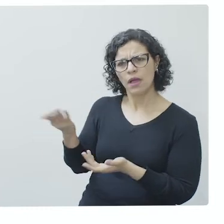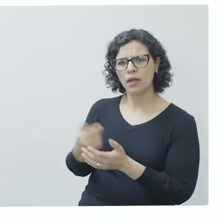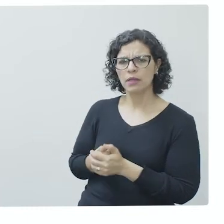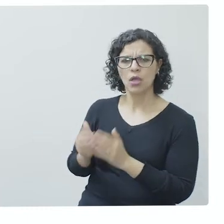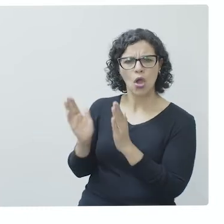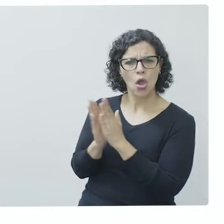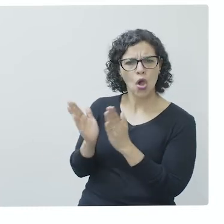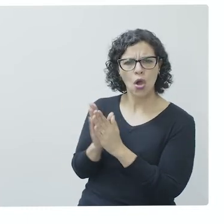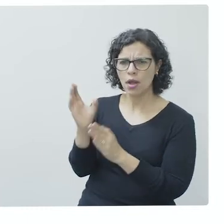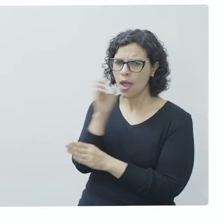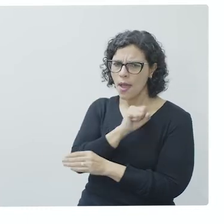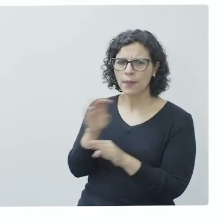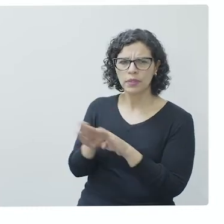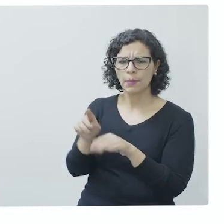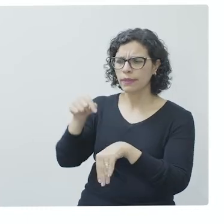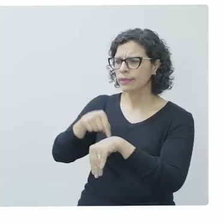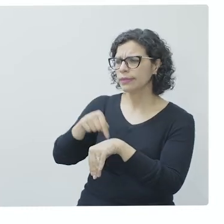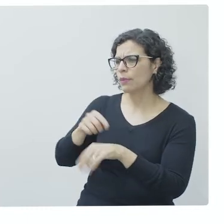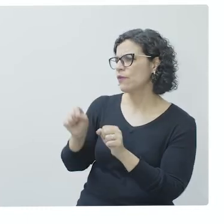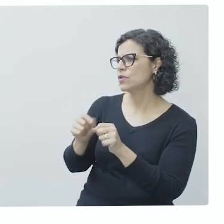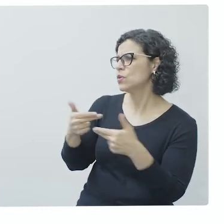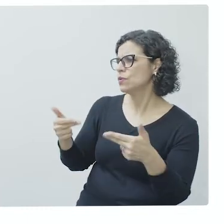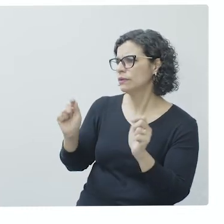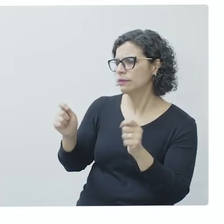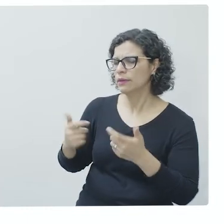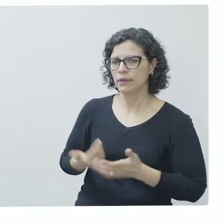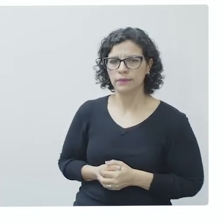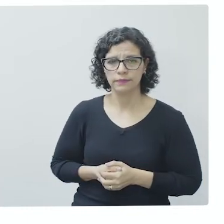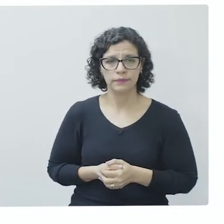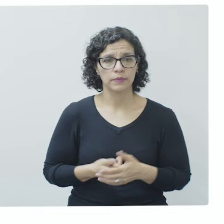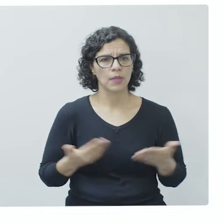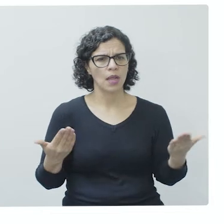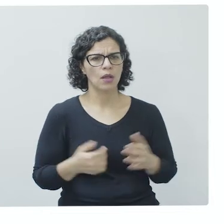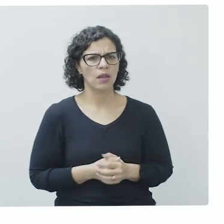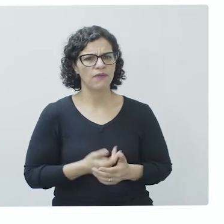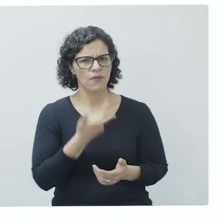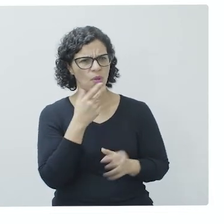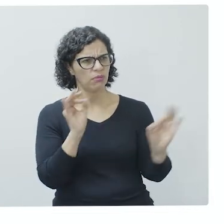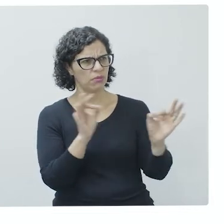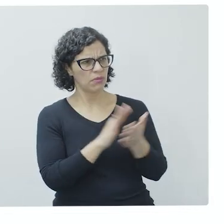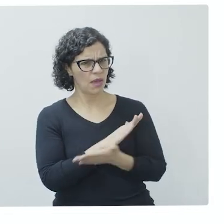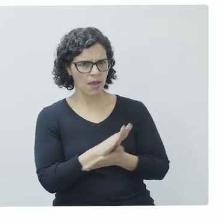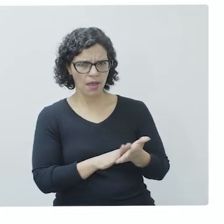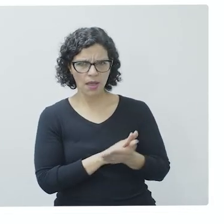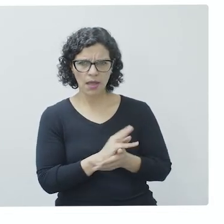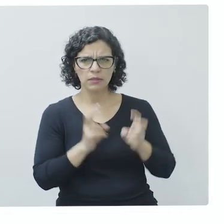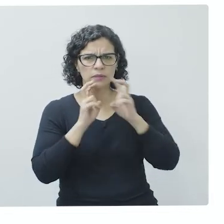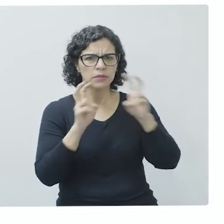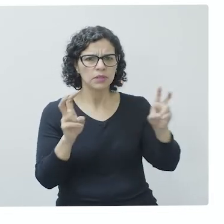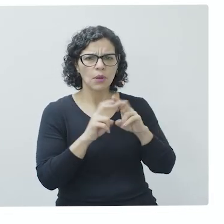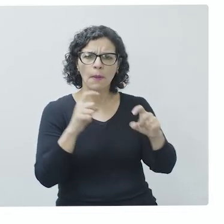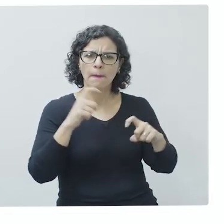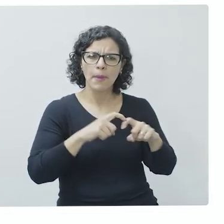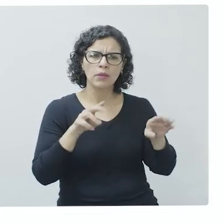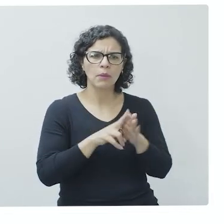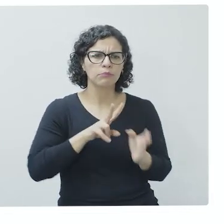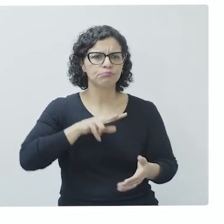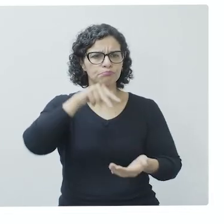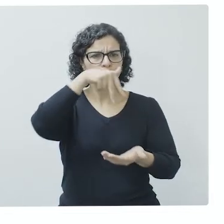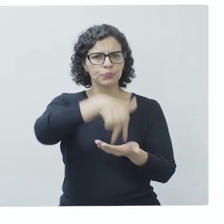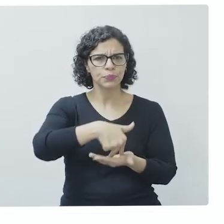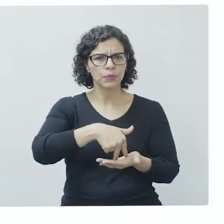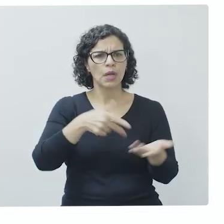morte. Termine logo com isso que eu tenho mais o que fazer. Coisa nenhuma, exclamou o médico